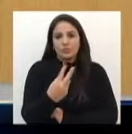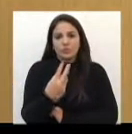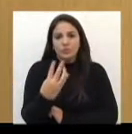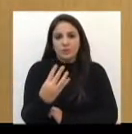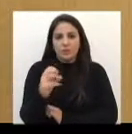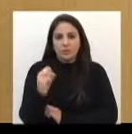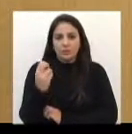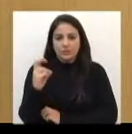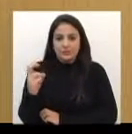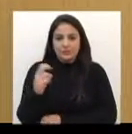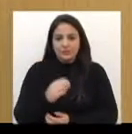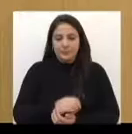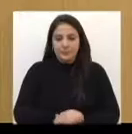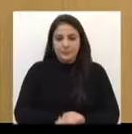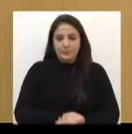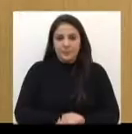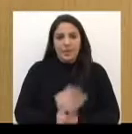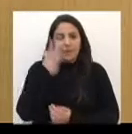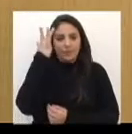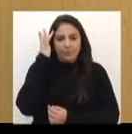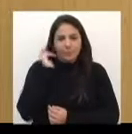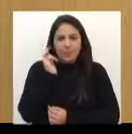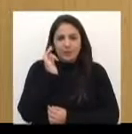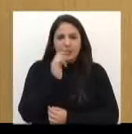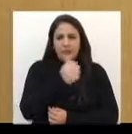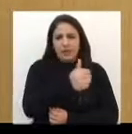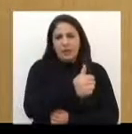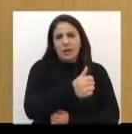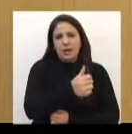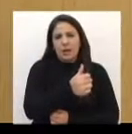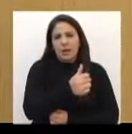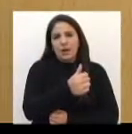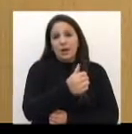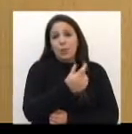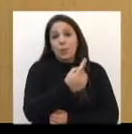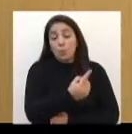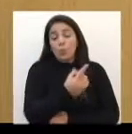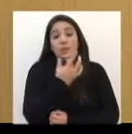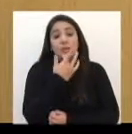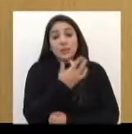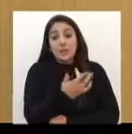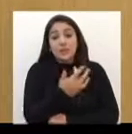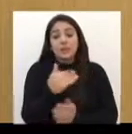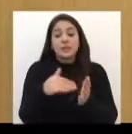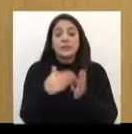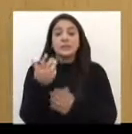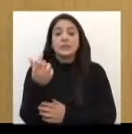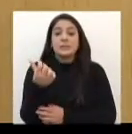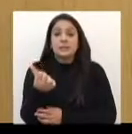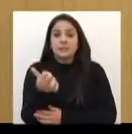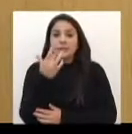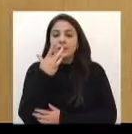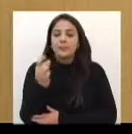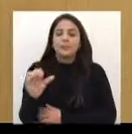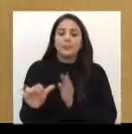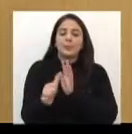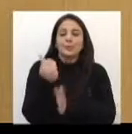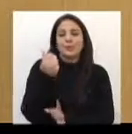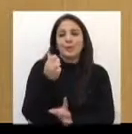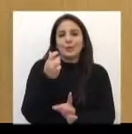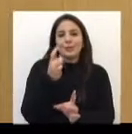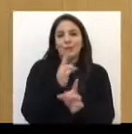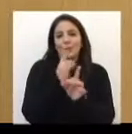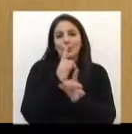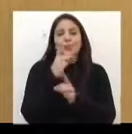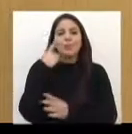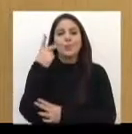3311-2485. E amanhã, entre a 1 e 6 horas da tarde, vai acontecer o primeiro encontro sobre políticas